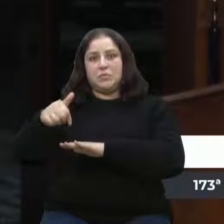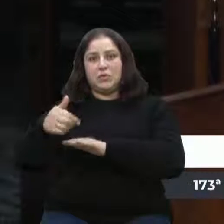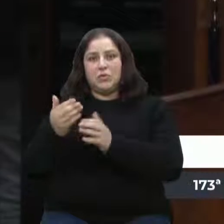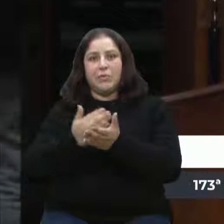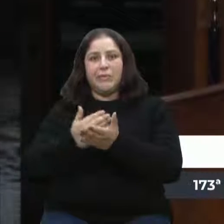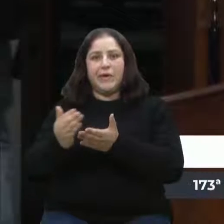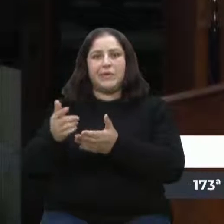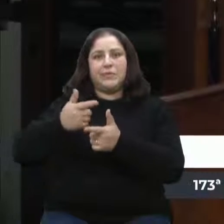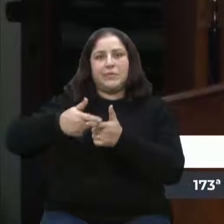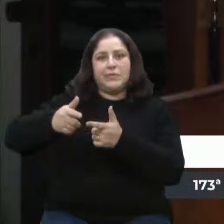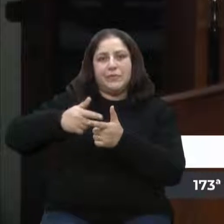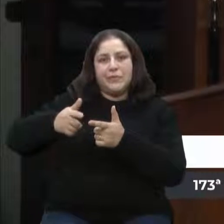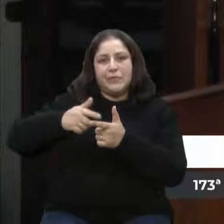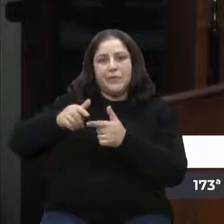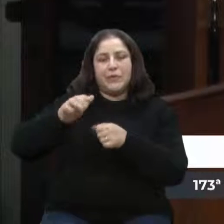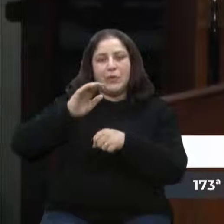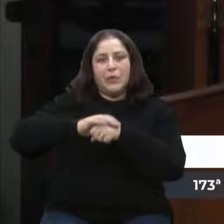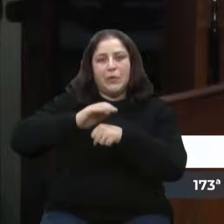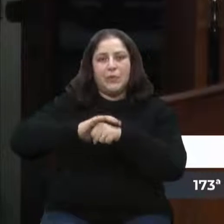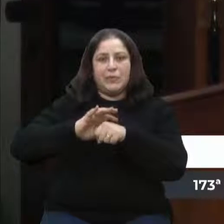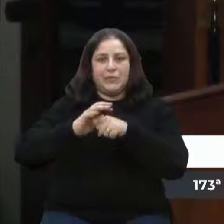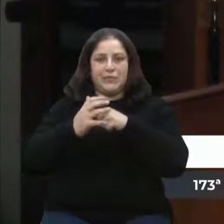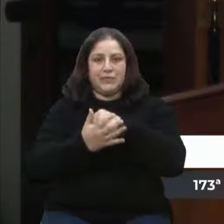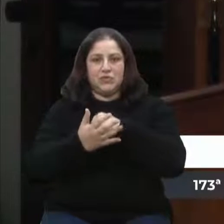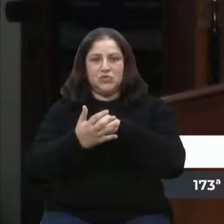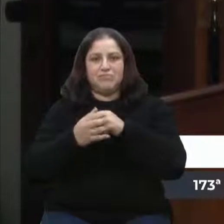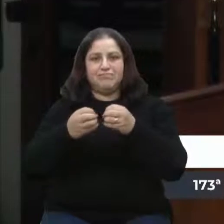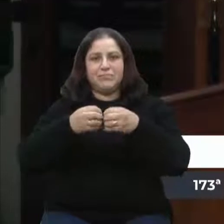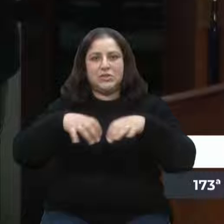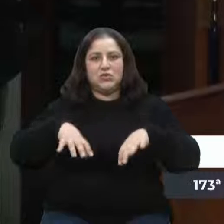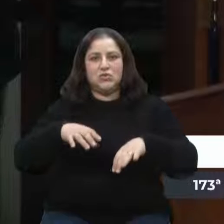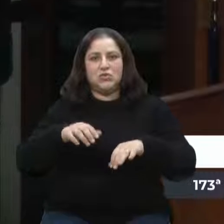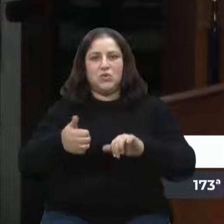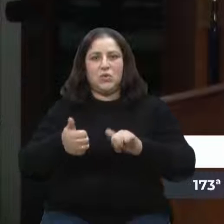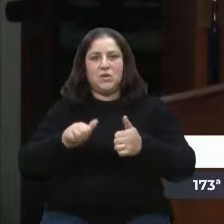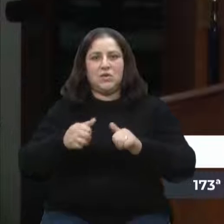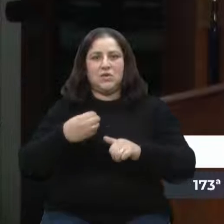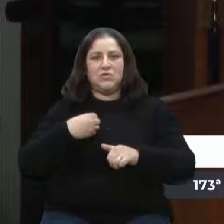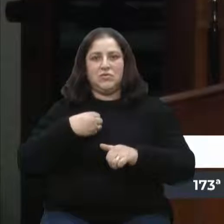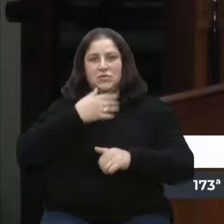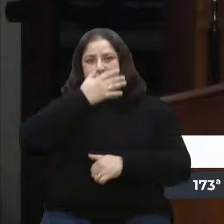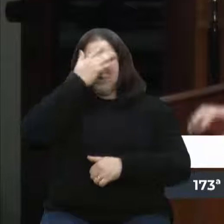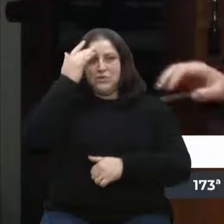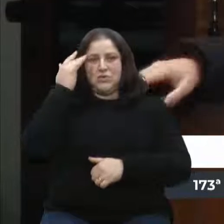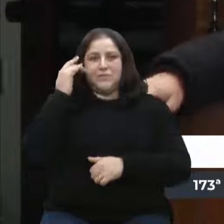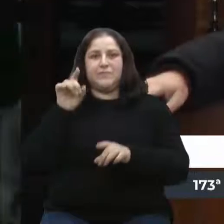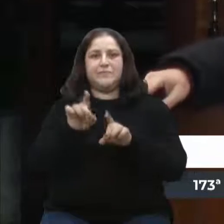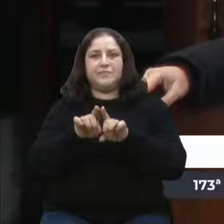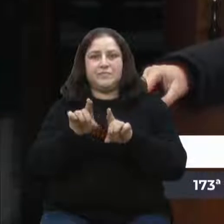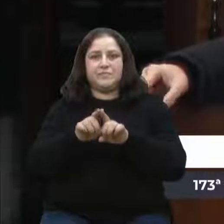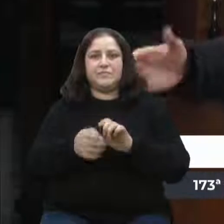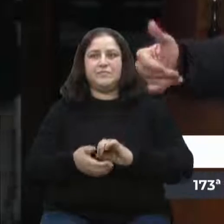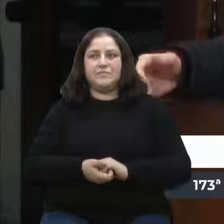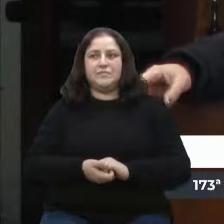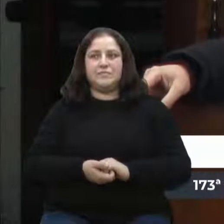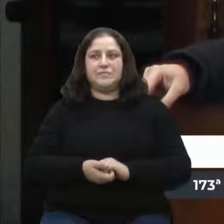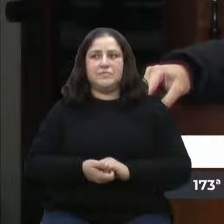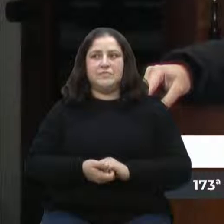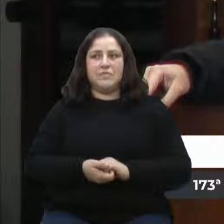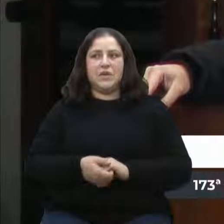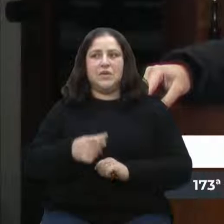desenvolver sequelas e isso afetou diretamente a qualidade de vida das pessoas e também